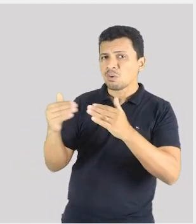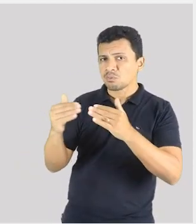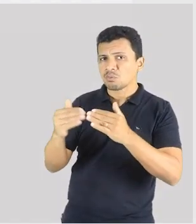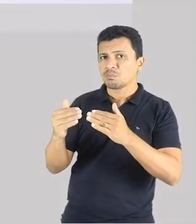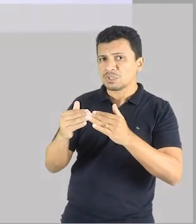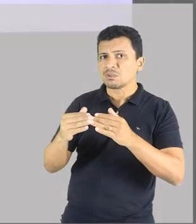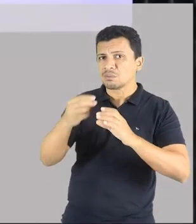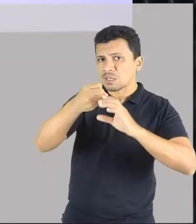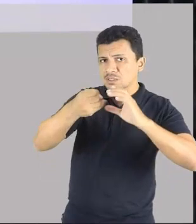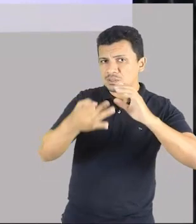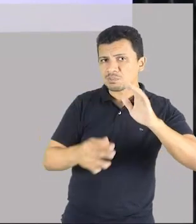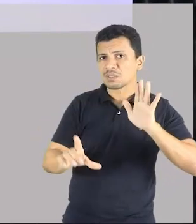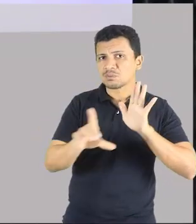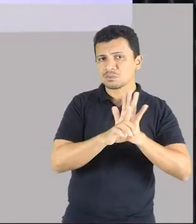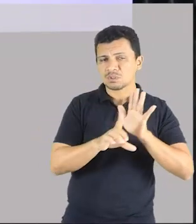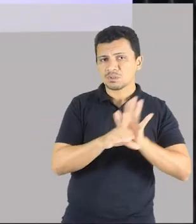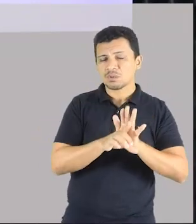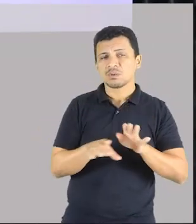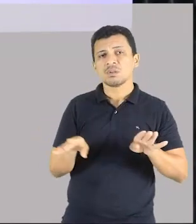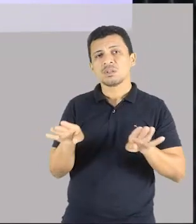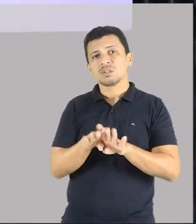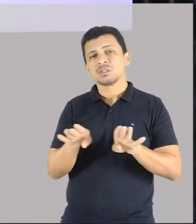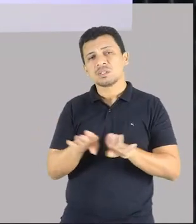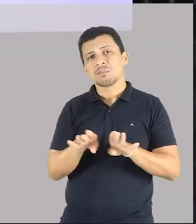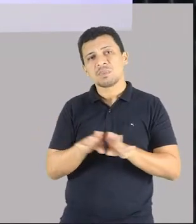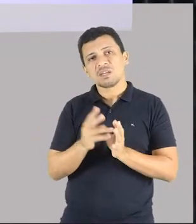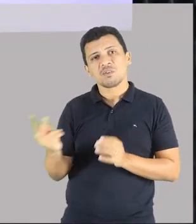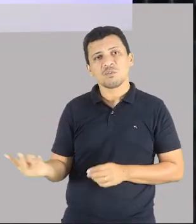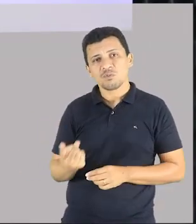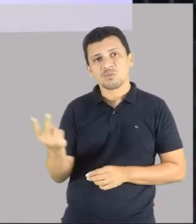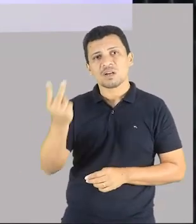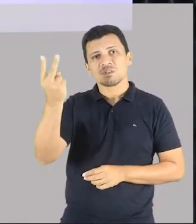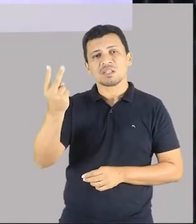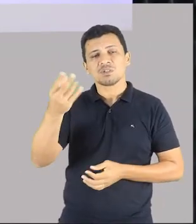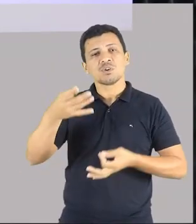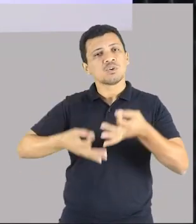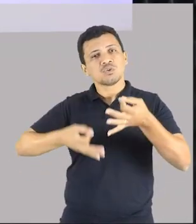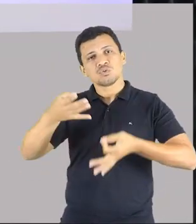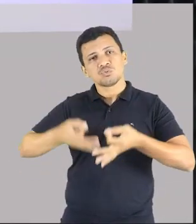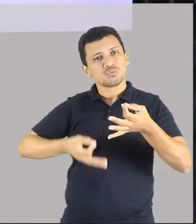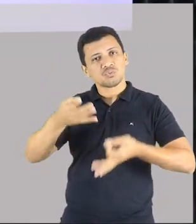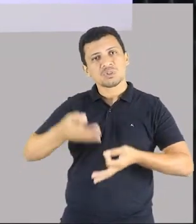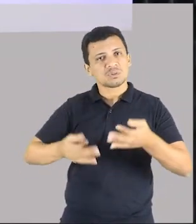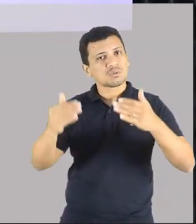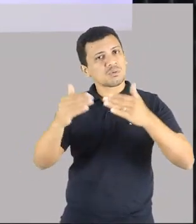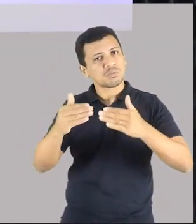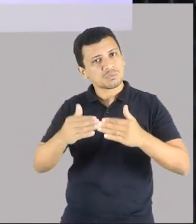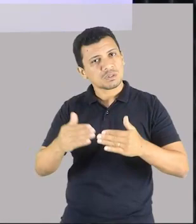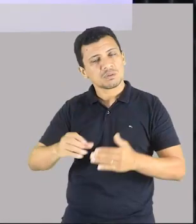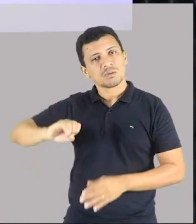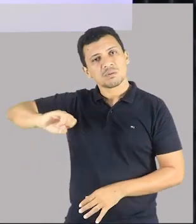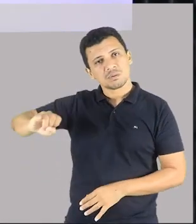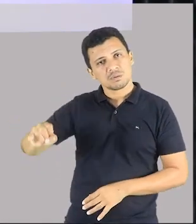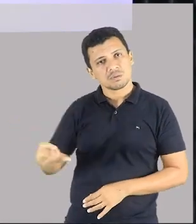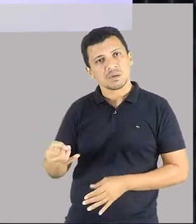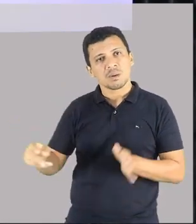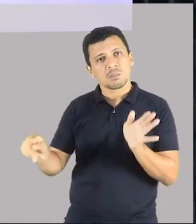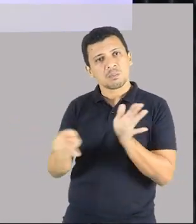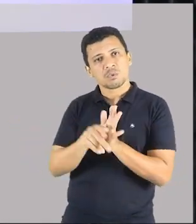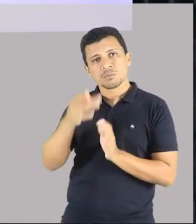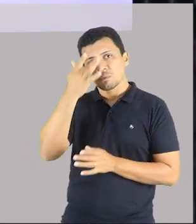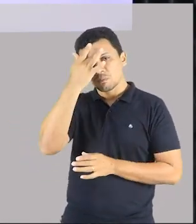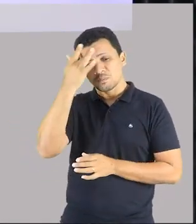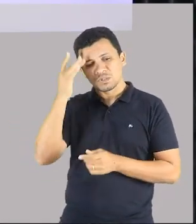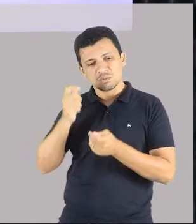legais, como igualmente a validade do juízo de conveniência e oportunidade exercido pelo